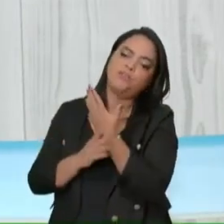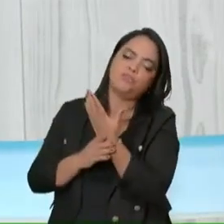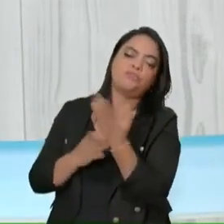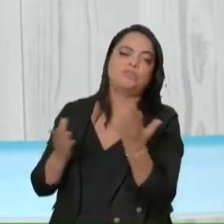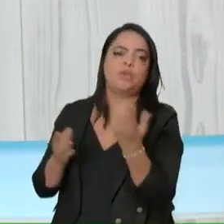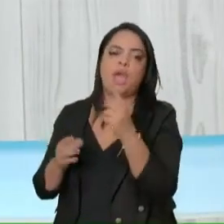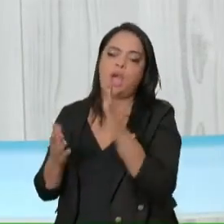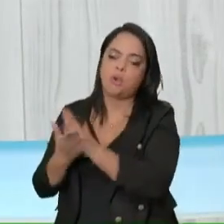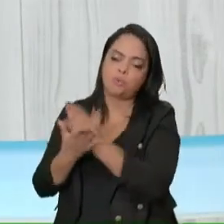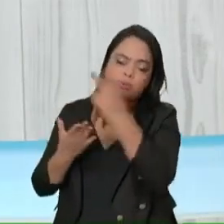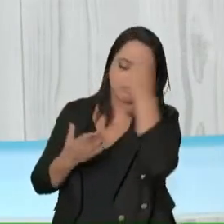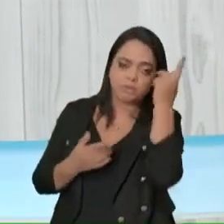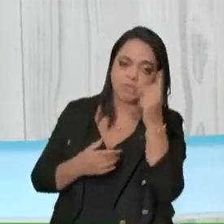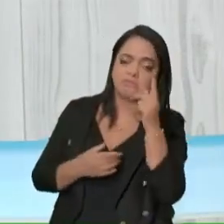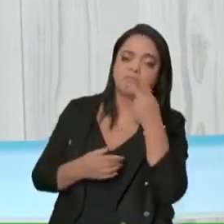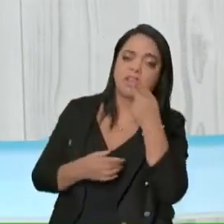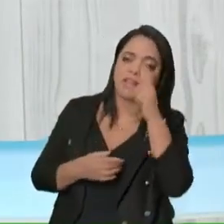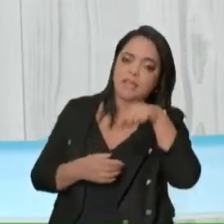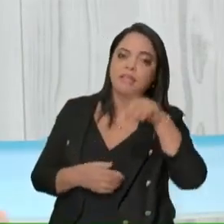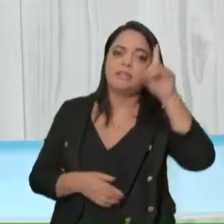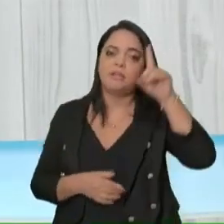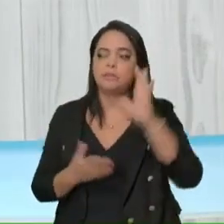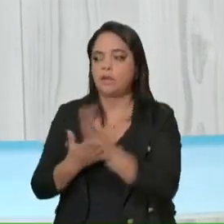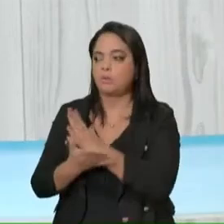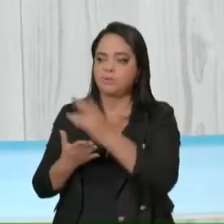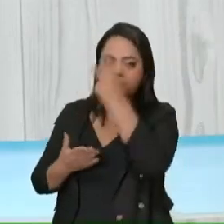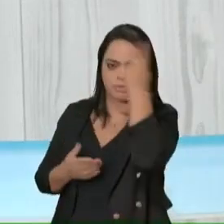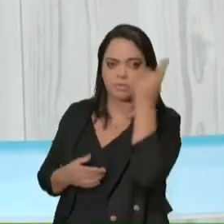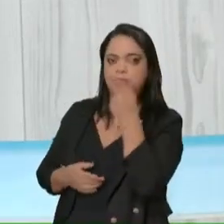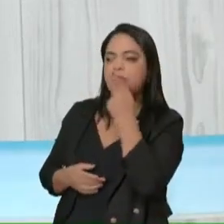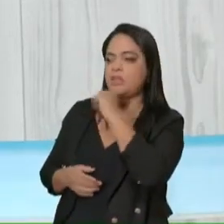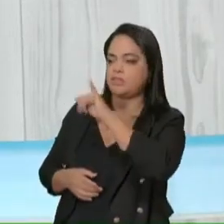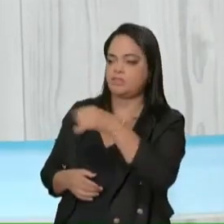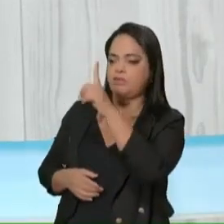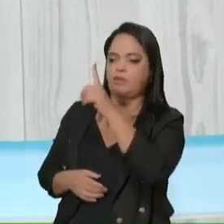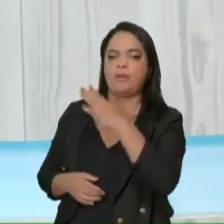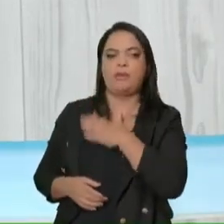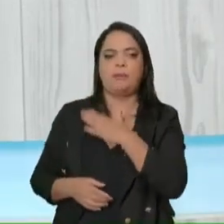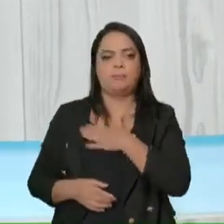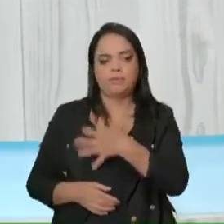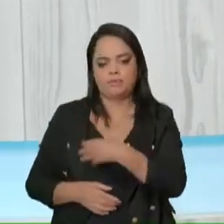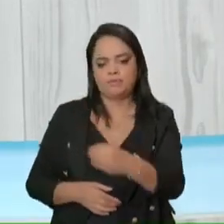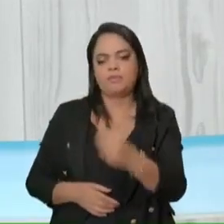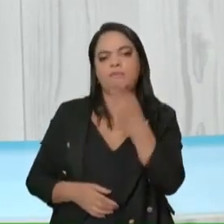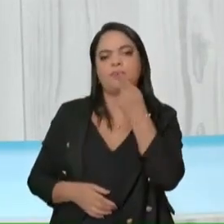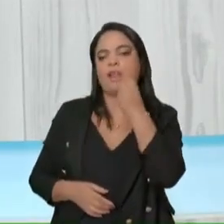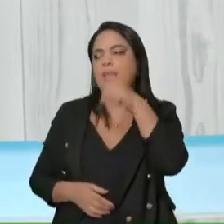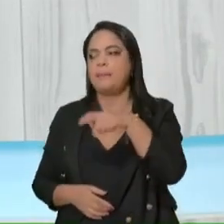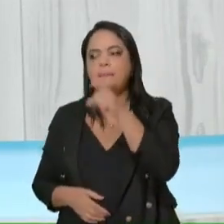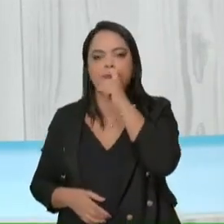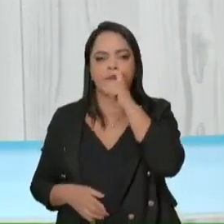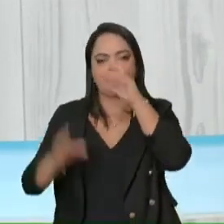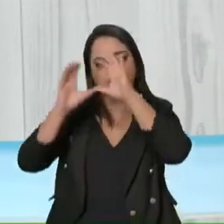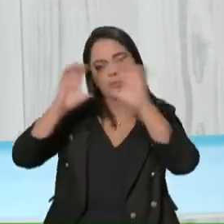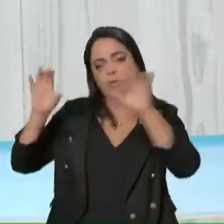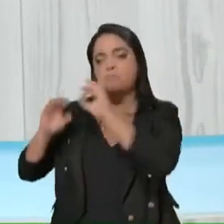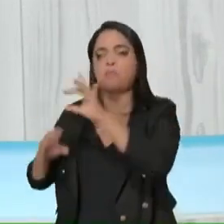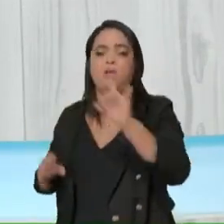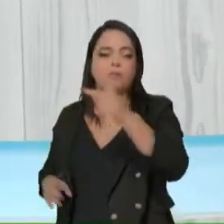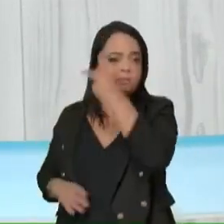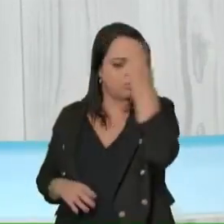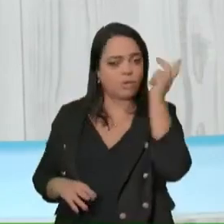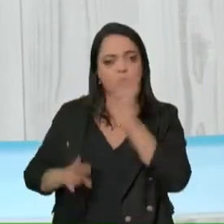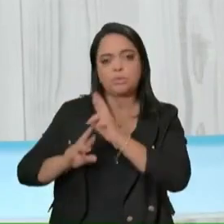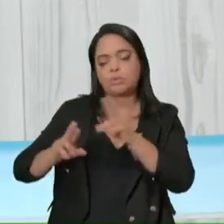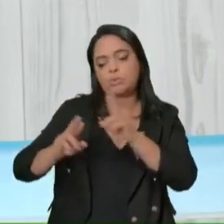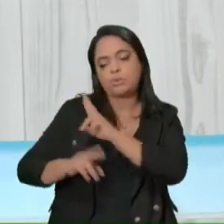pessoas chamam de Deus, algumas pessoas dão outros nomes de Jeová, meus filhos chamam de Papai do Céu. Uhum. Então, cada pessoa pode dar o nome que,